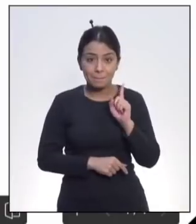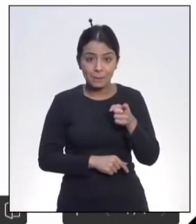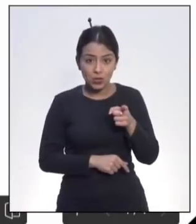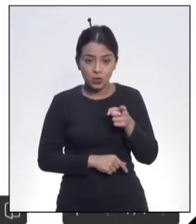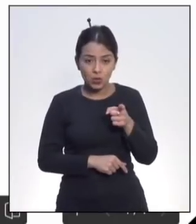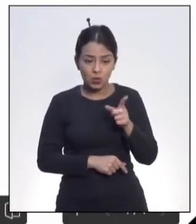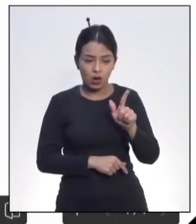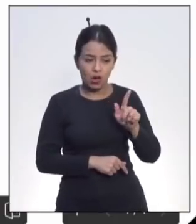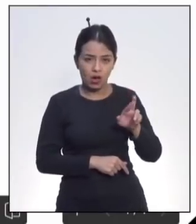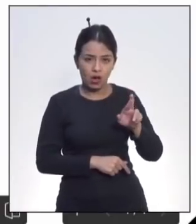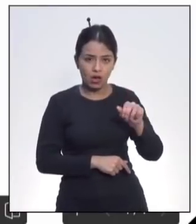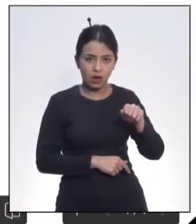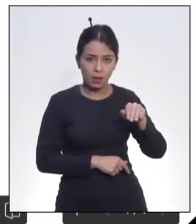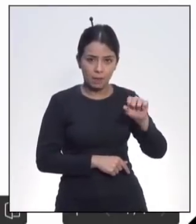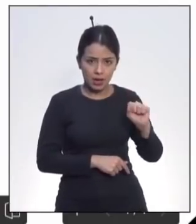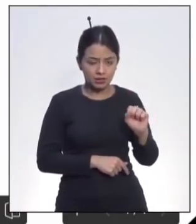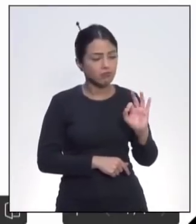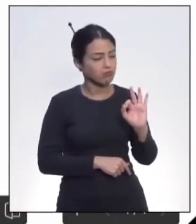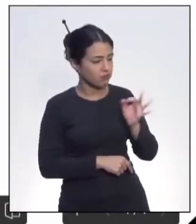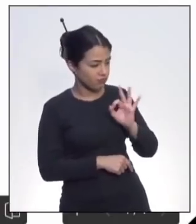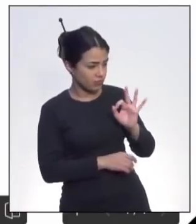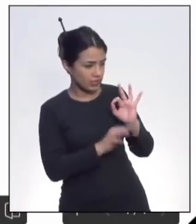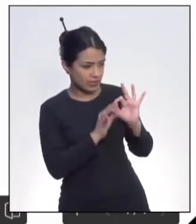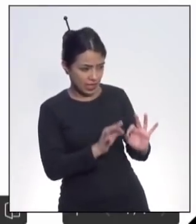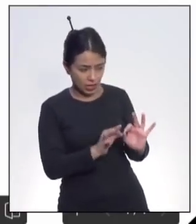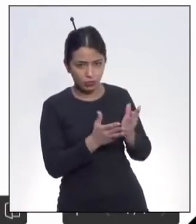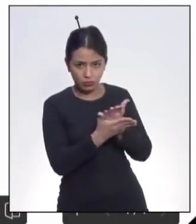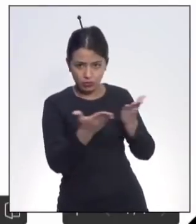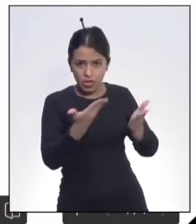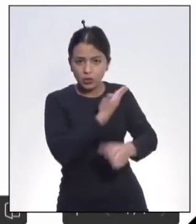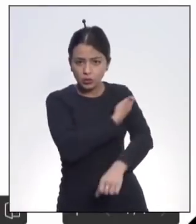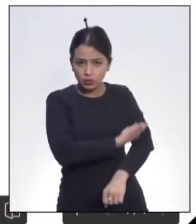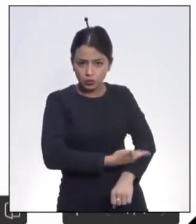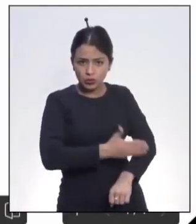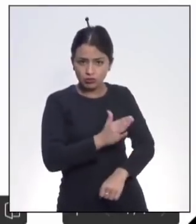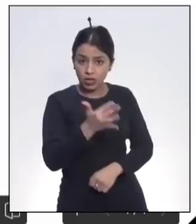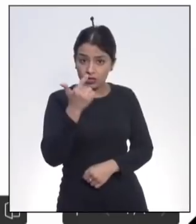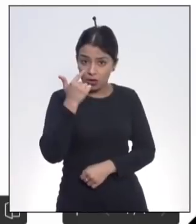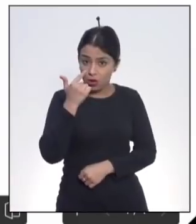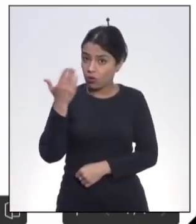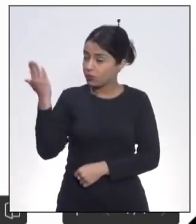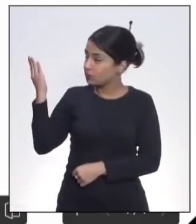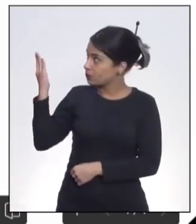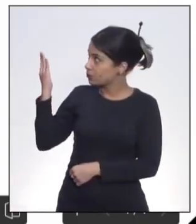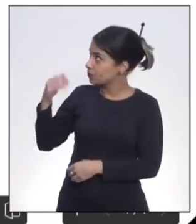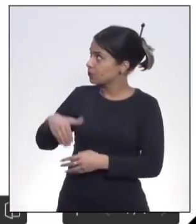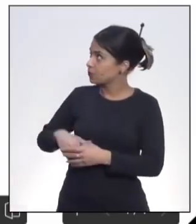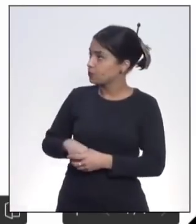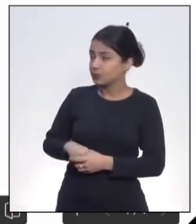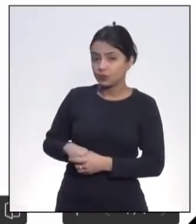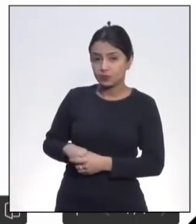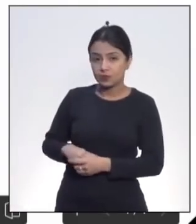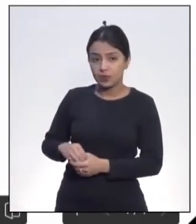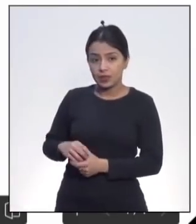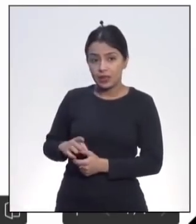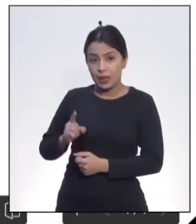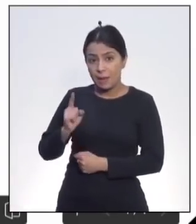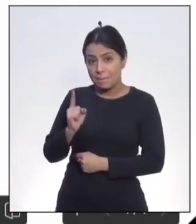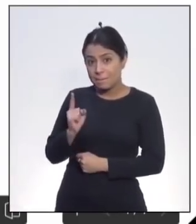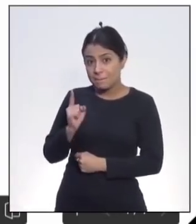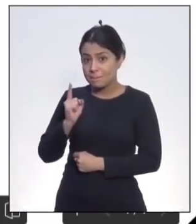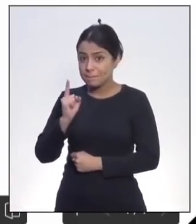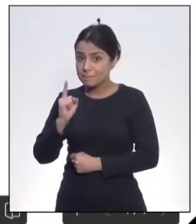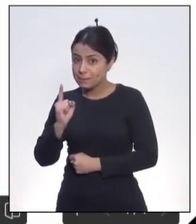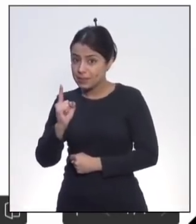está bastante acostumado com isso. Tudo bem? Então, temos aí que 1 quilograma, 1.000 gramas, né? O famoso meio quilo,